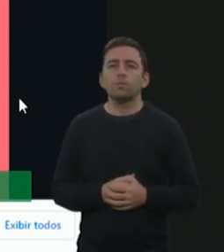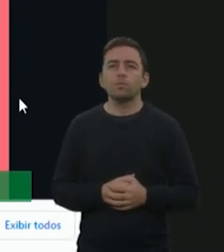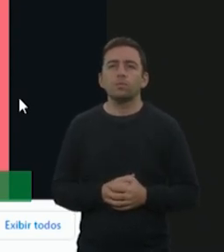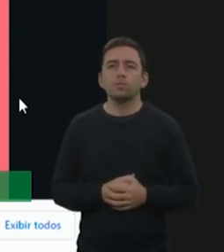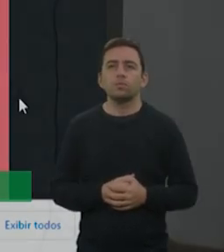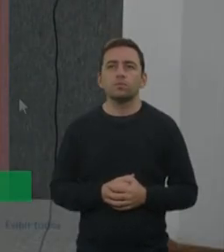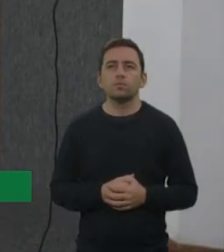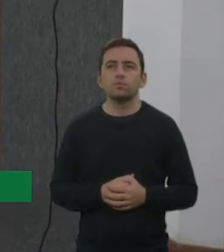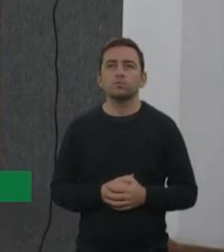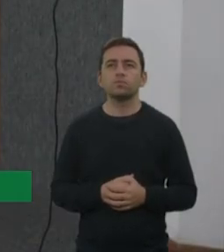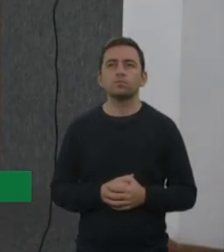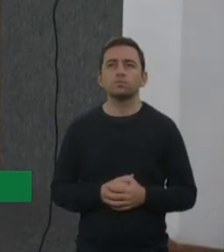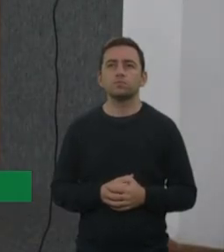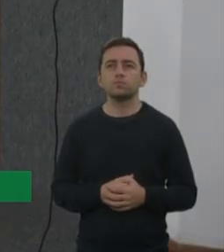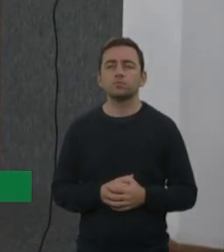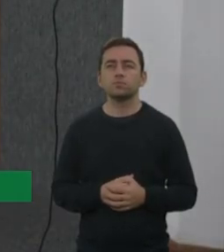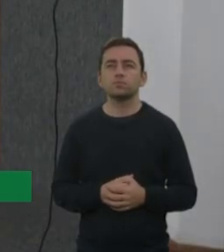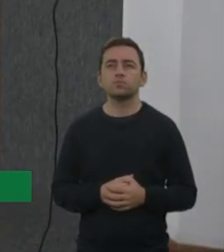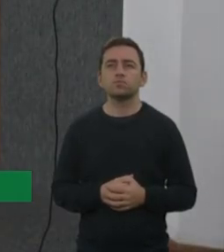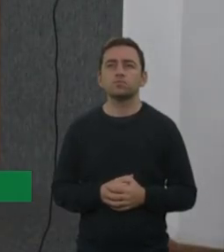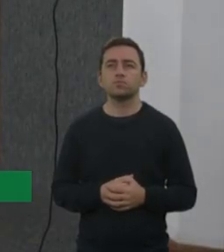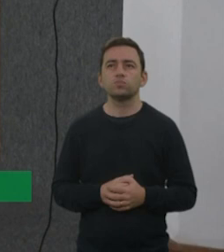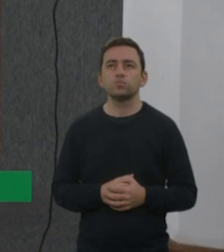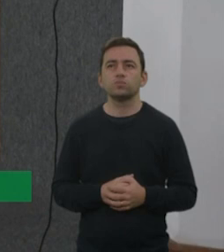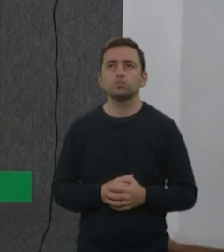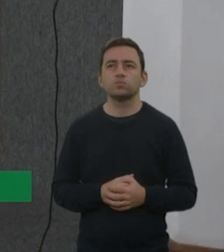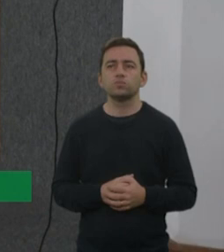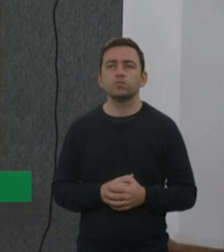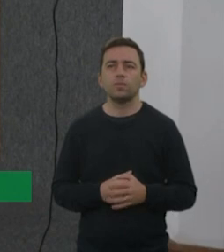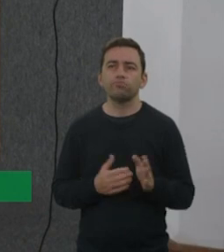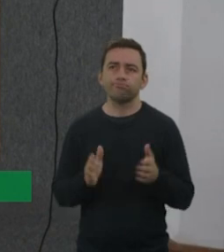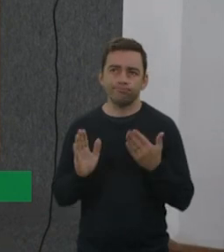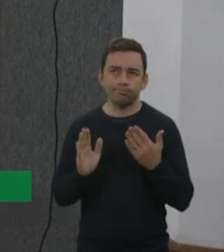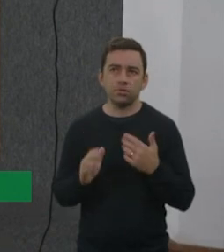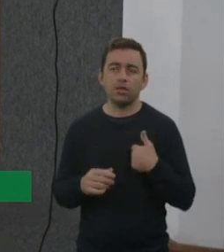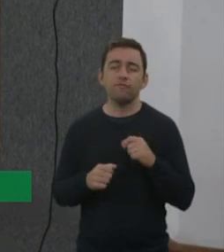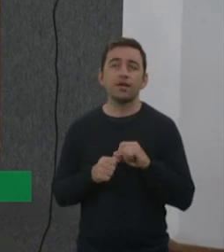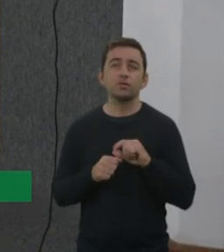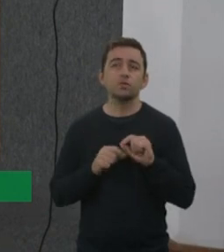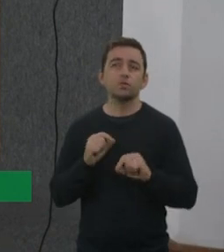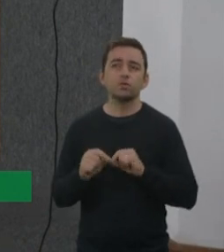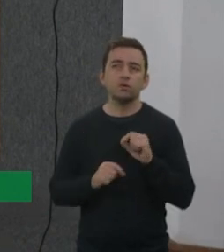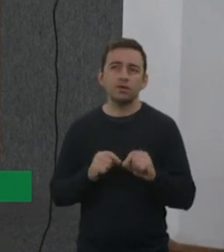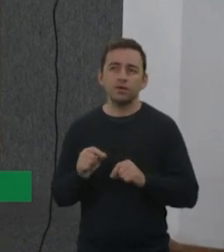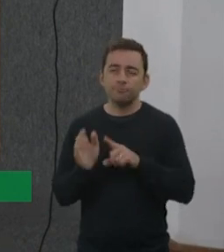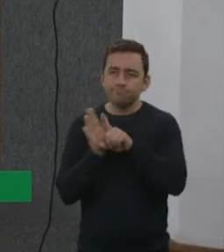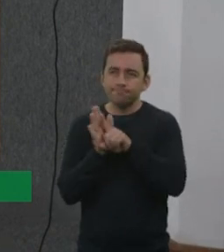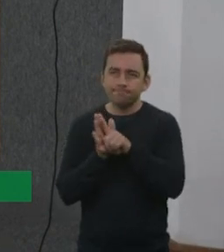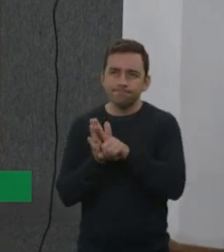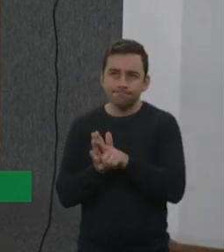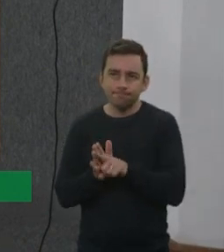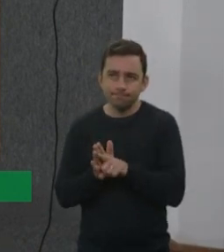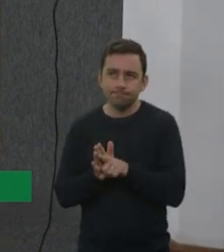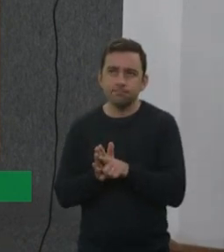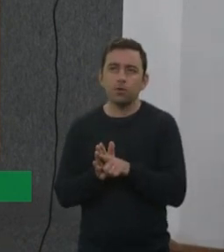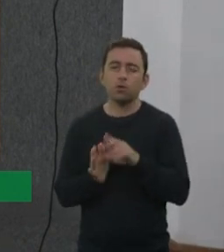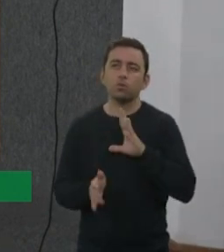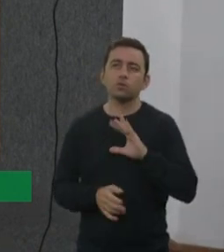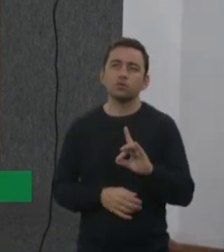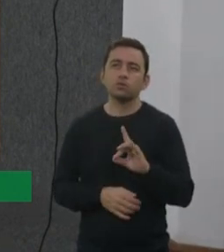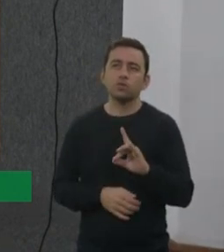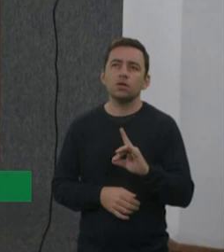Tem 6 minutos? Vou passar esse aqui, então. Então, o que eu faço, né, na triagem, na coordenação? A gente faz